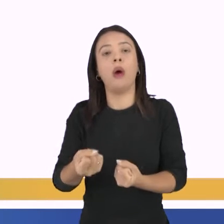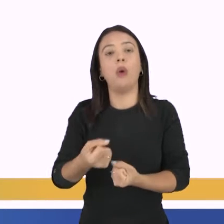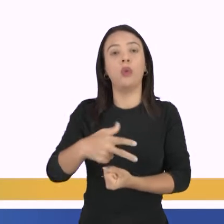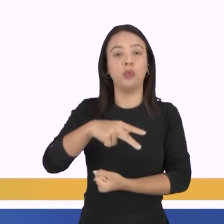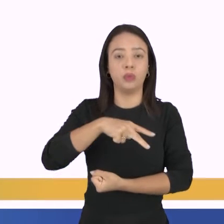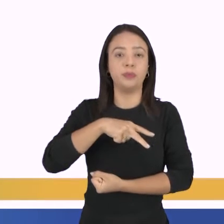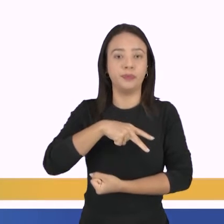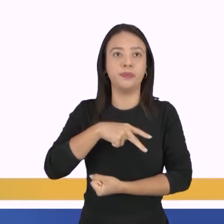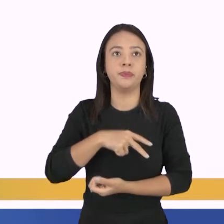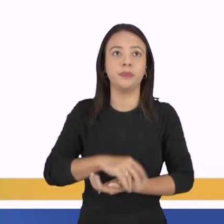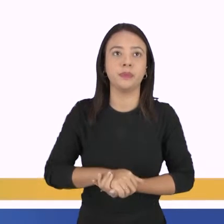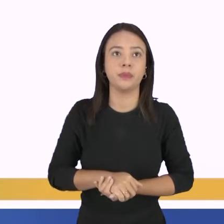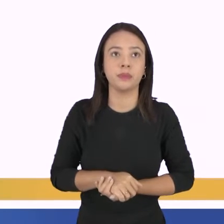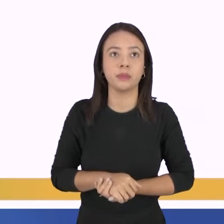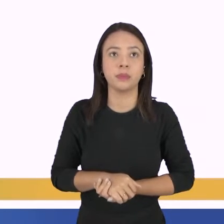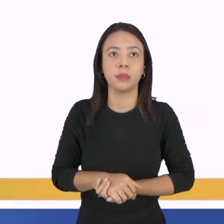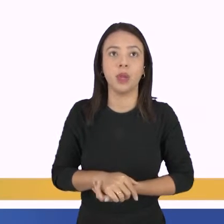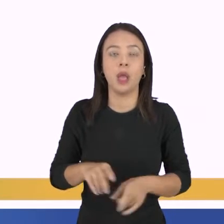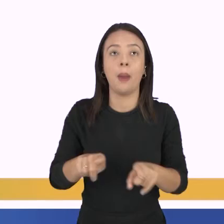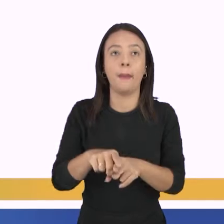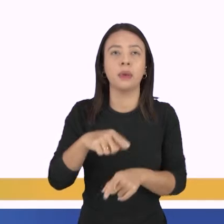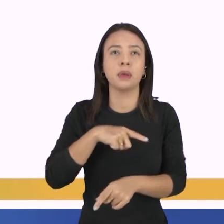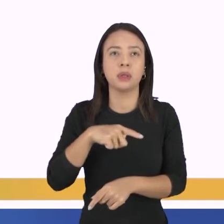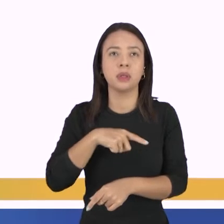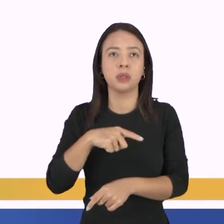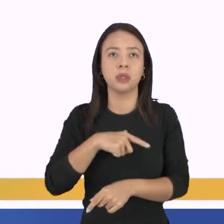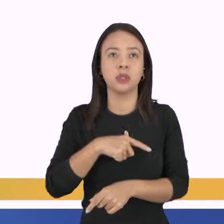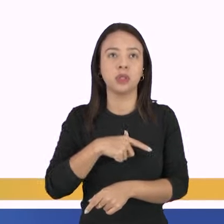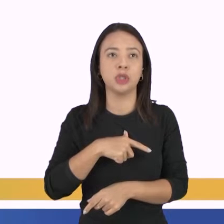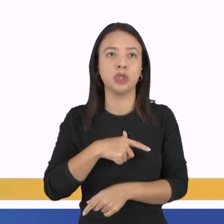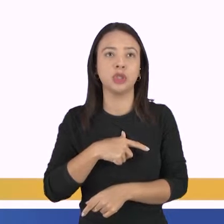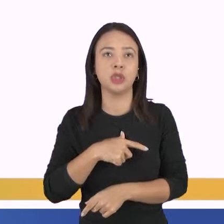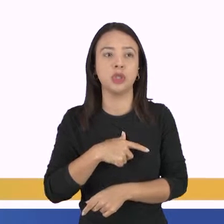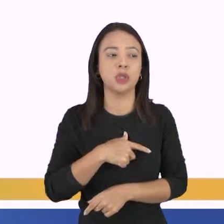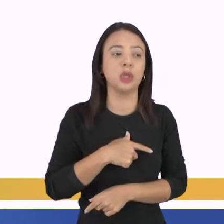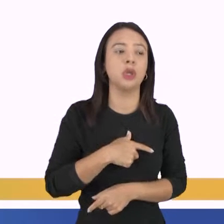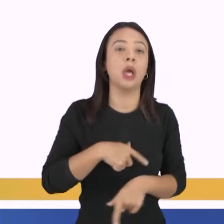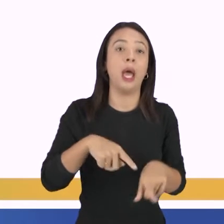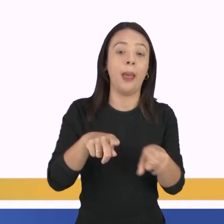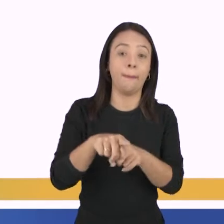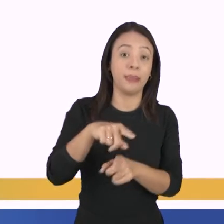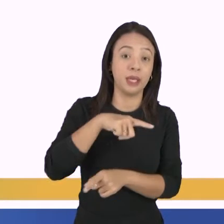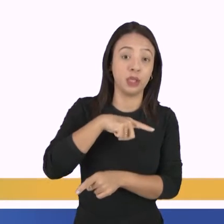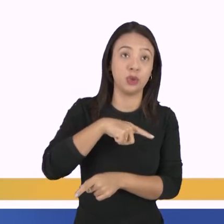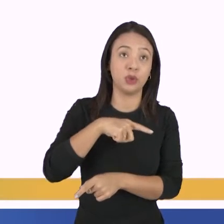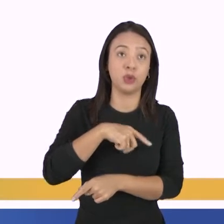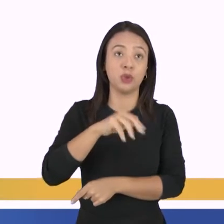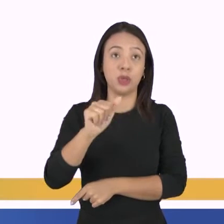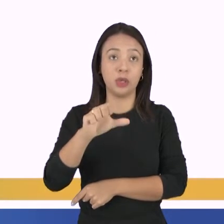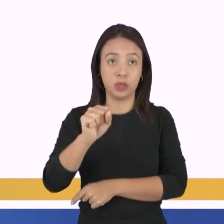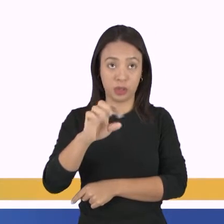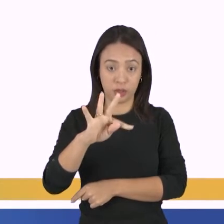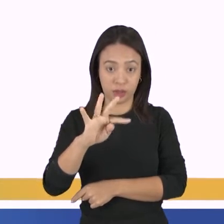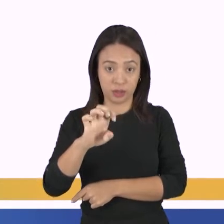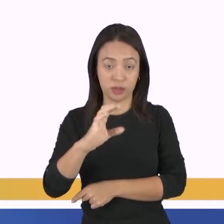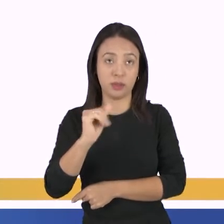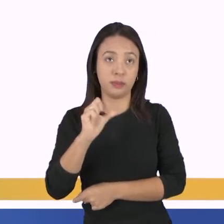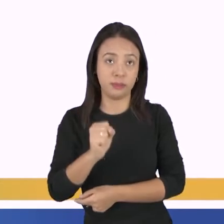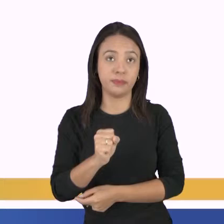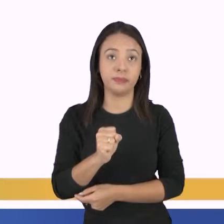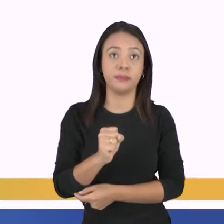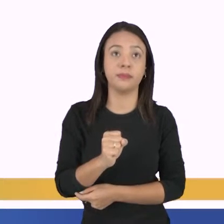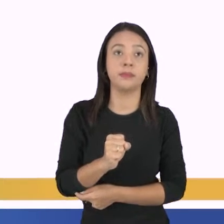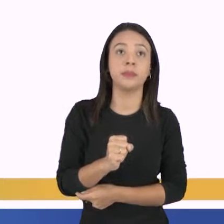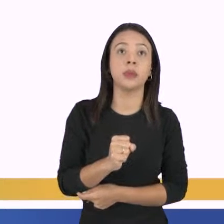Vamos falar agora um pouquinho sobre os astecas, né? Então, localizado no Vale do México, essa sociedade